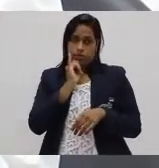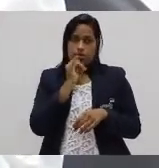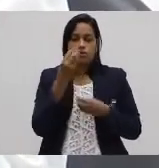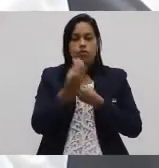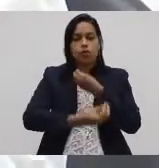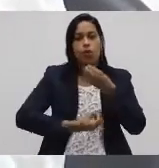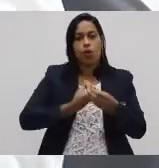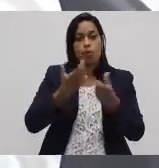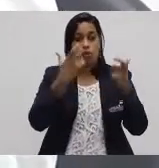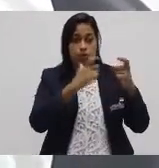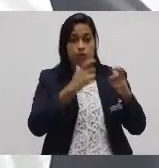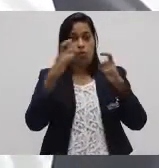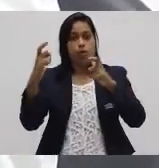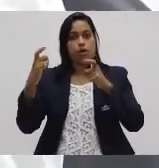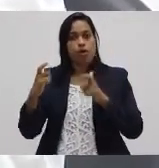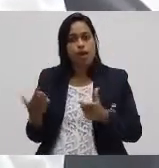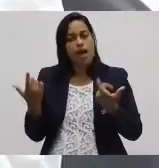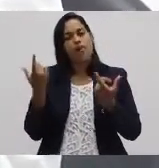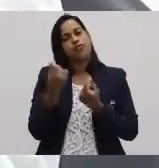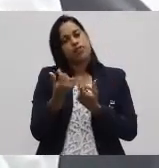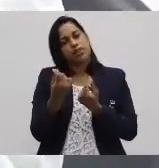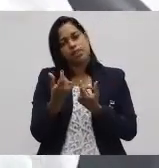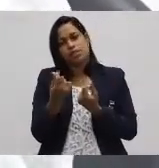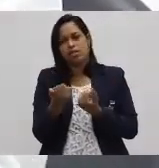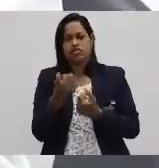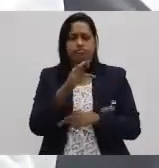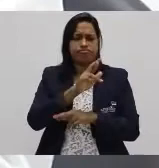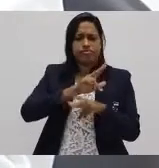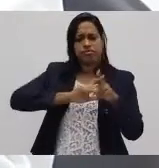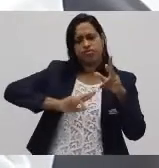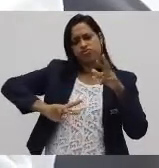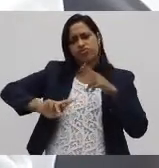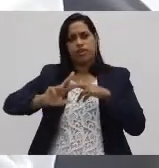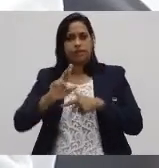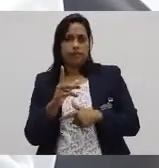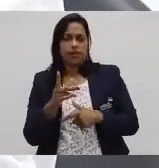recursos físicos, recursos financeiros, entre outros.